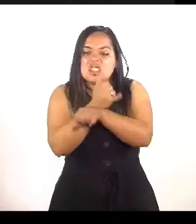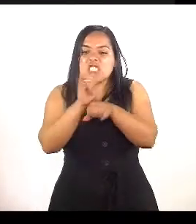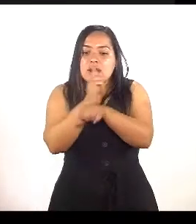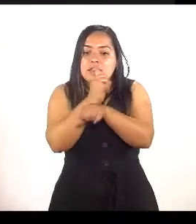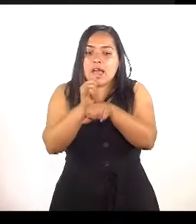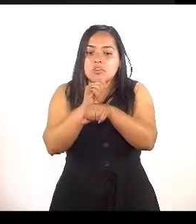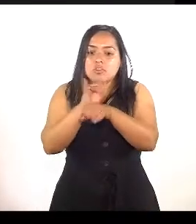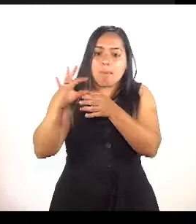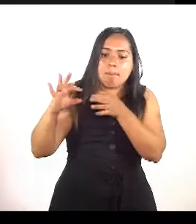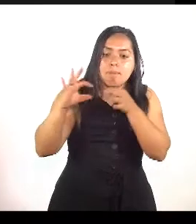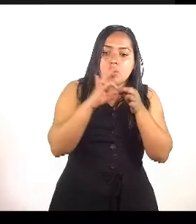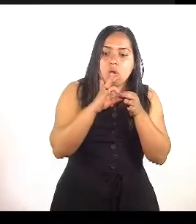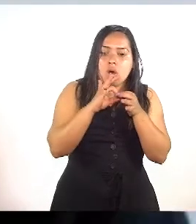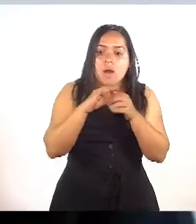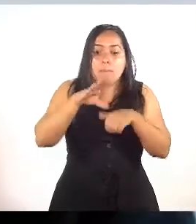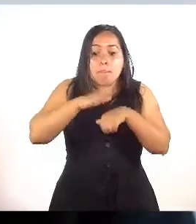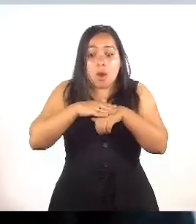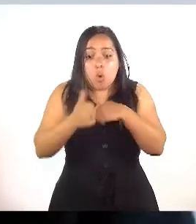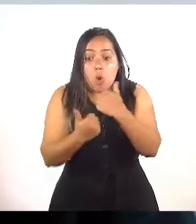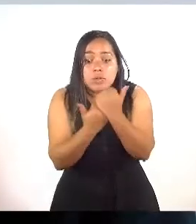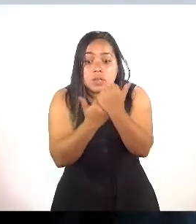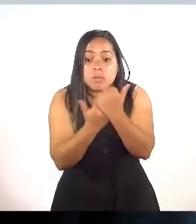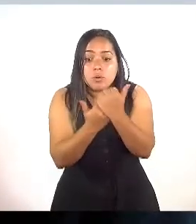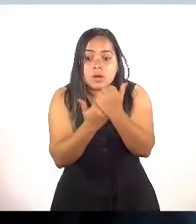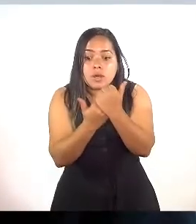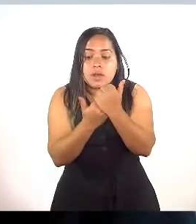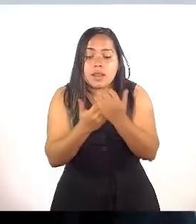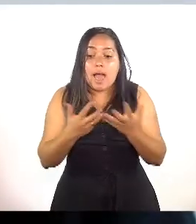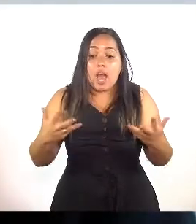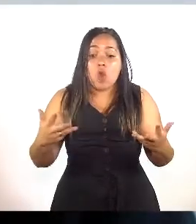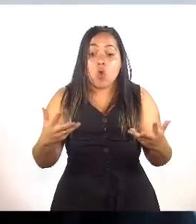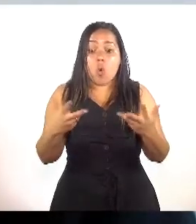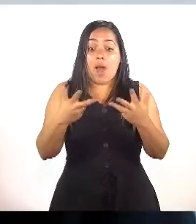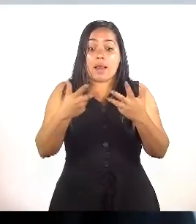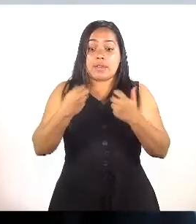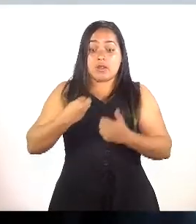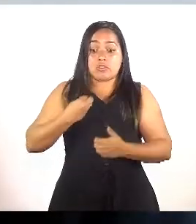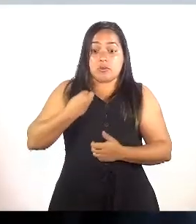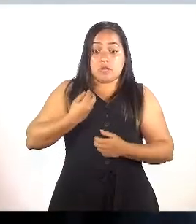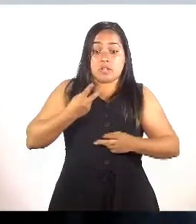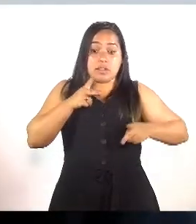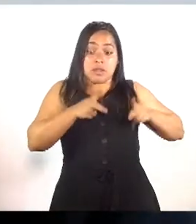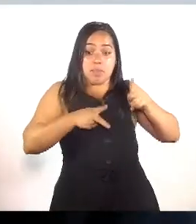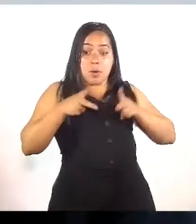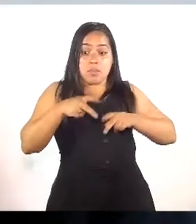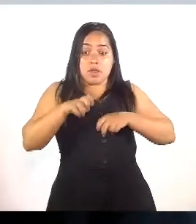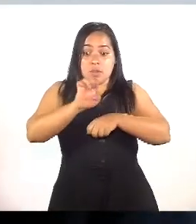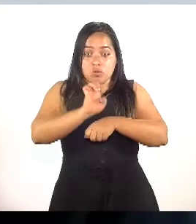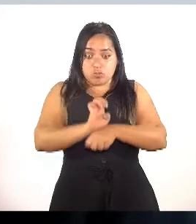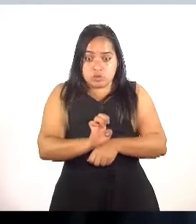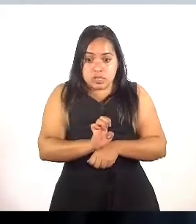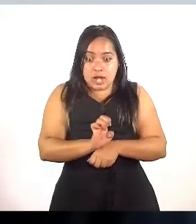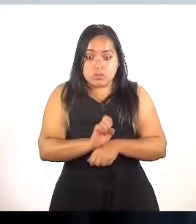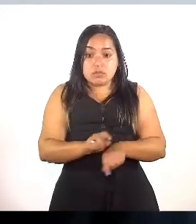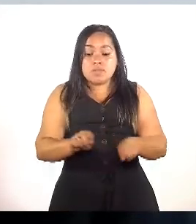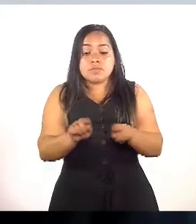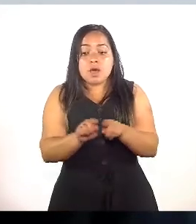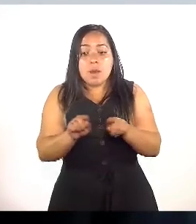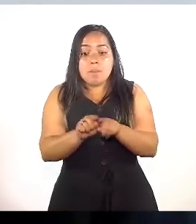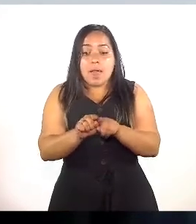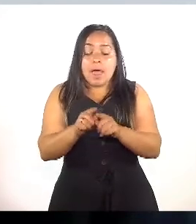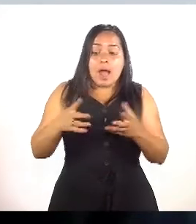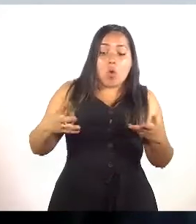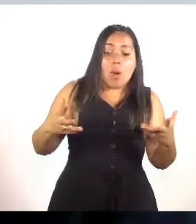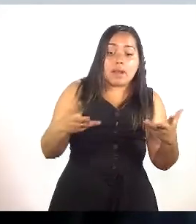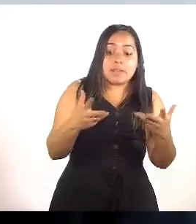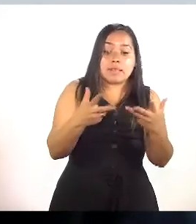Contribuir para a melhoria da qualidade de vida da população do Estado, com a qualidade e continuidade